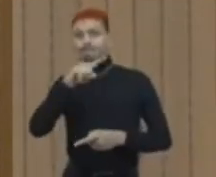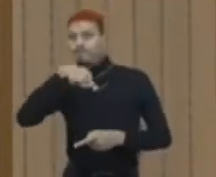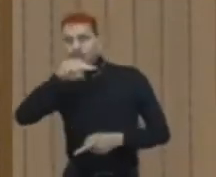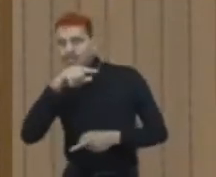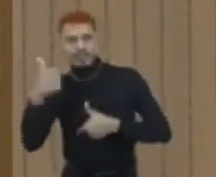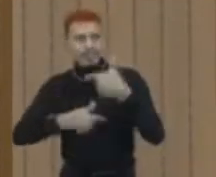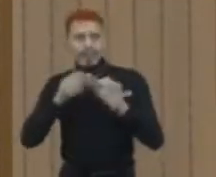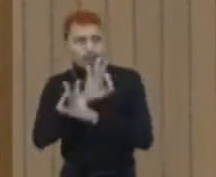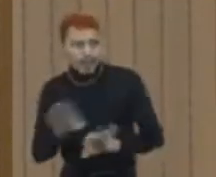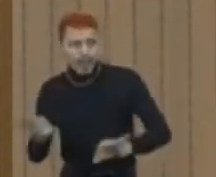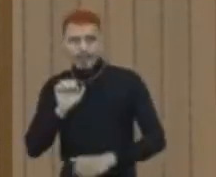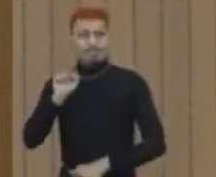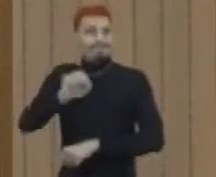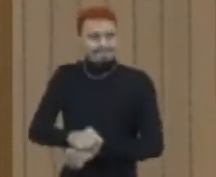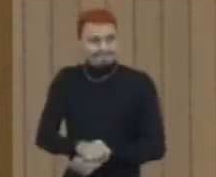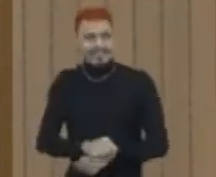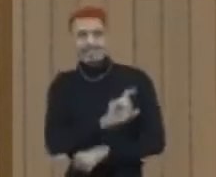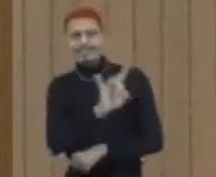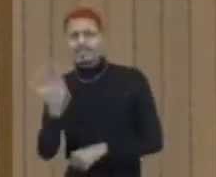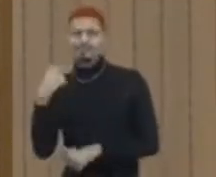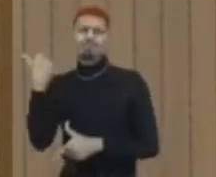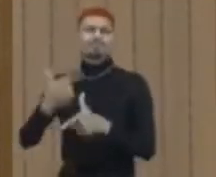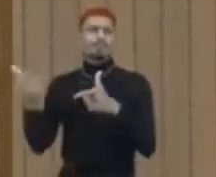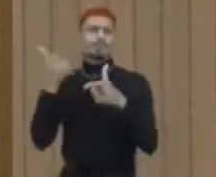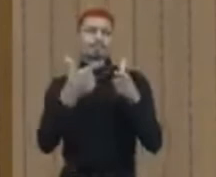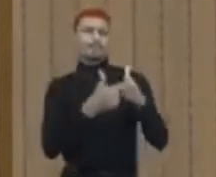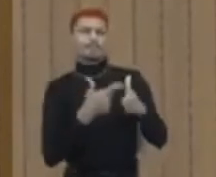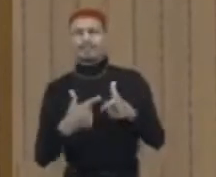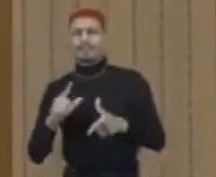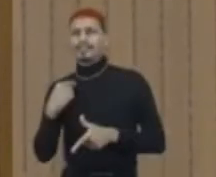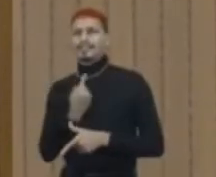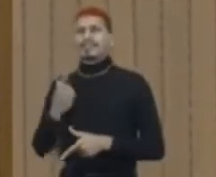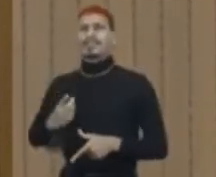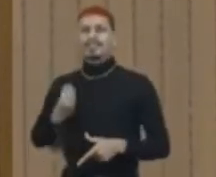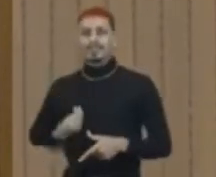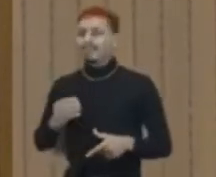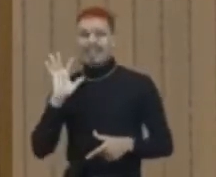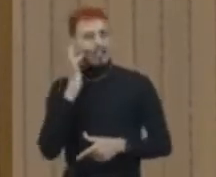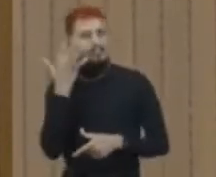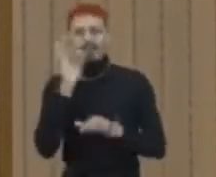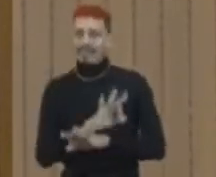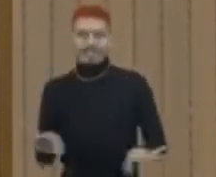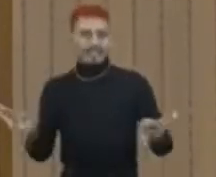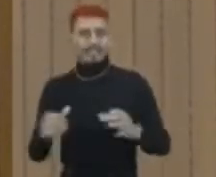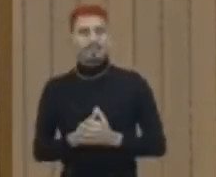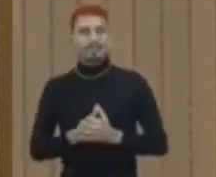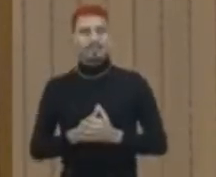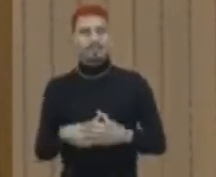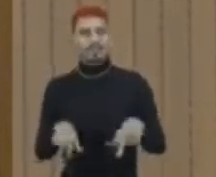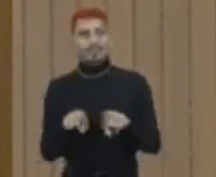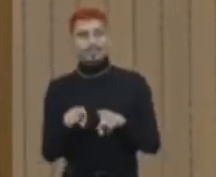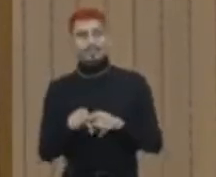vocês, cada problema que a gente enfrentou aqui não seria resolvido. Eu queria agradecer pela